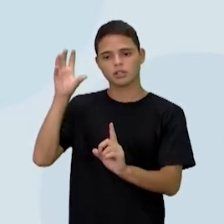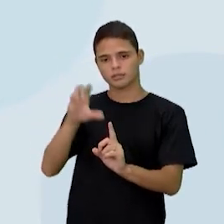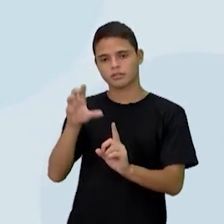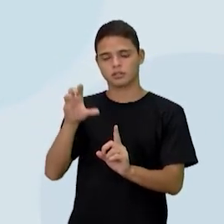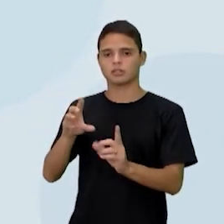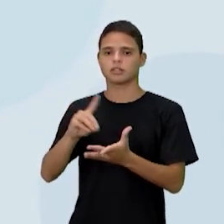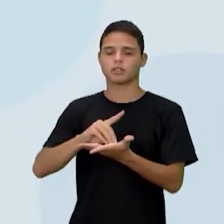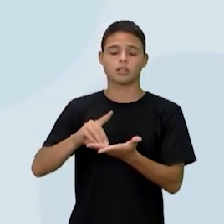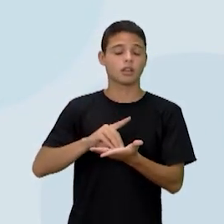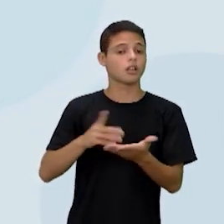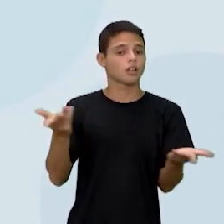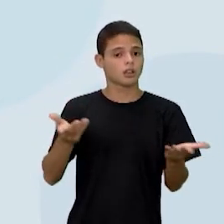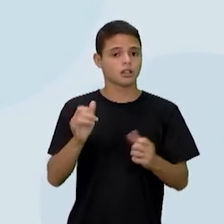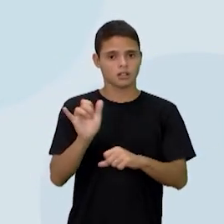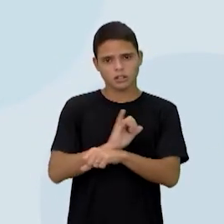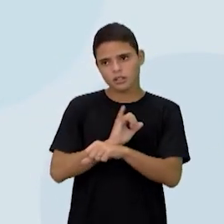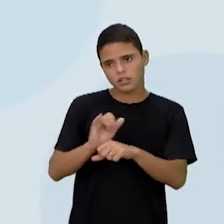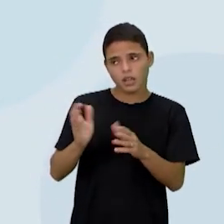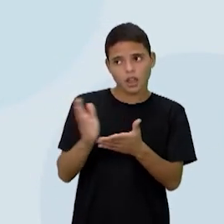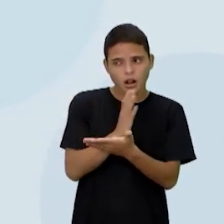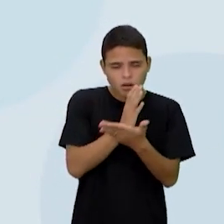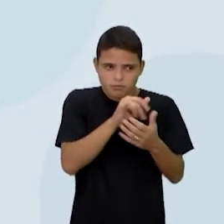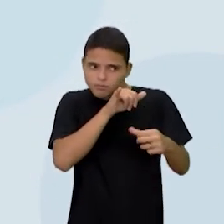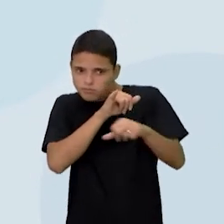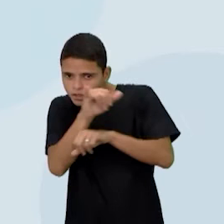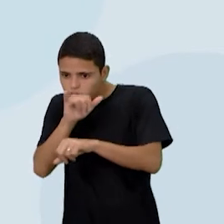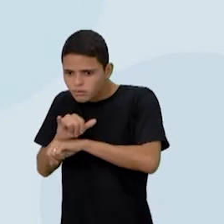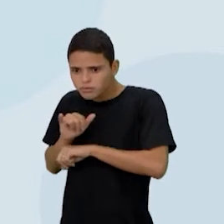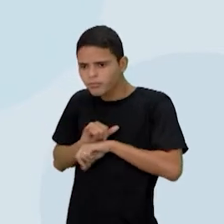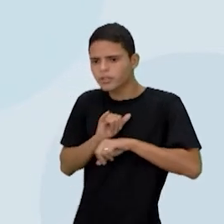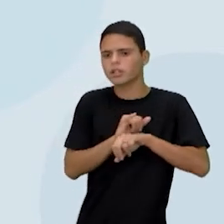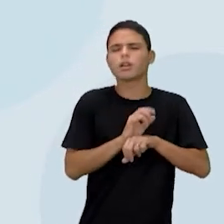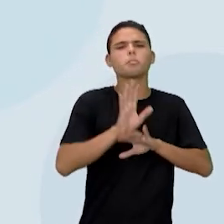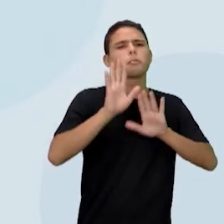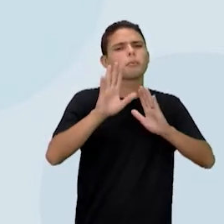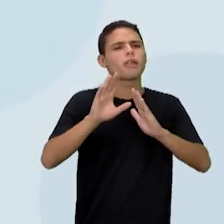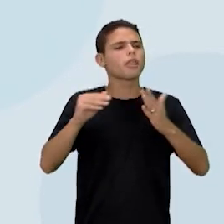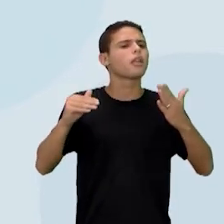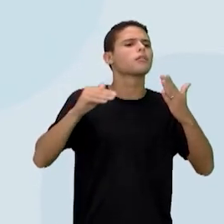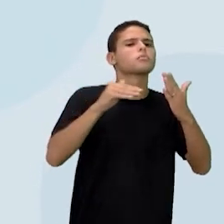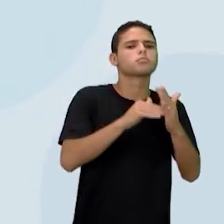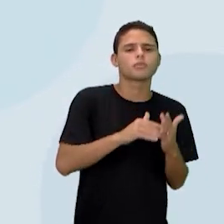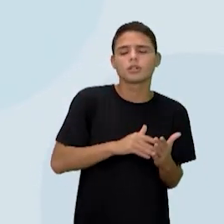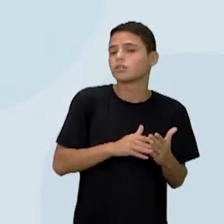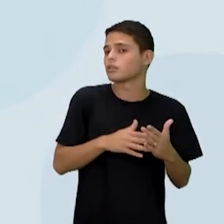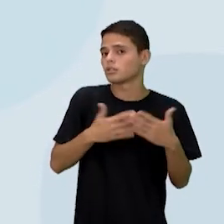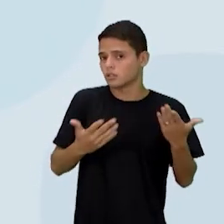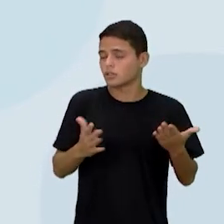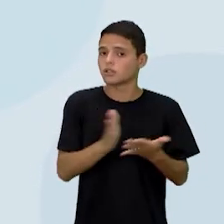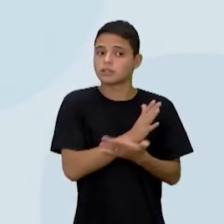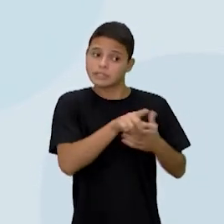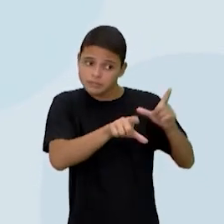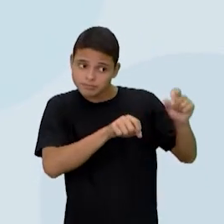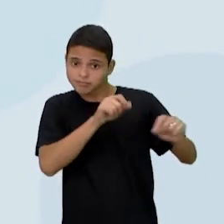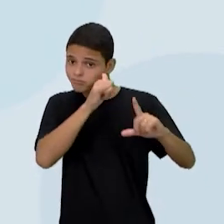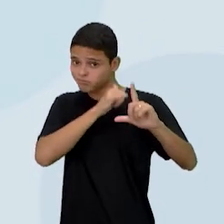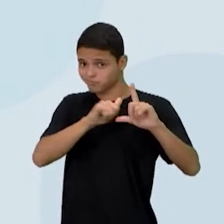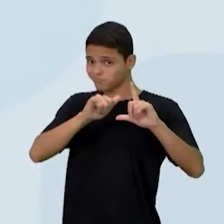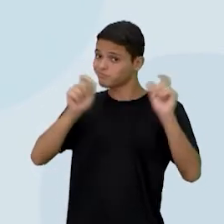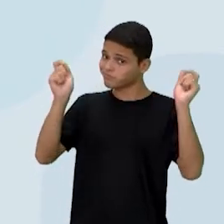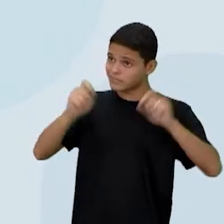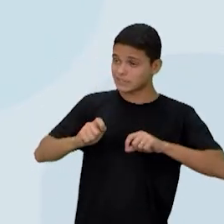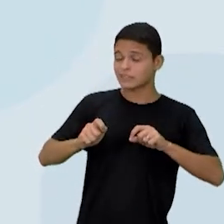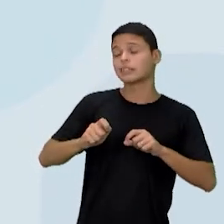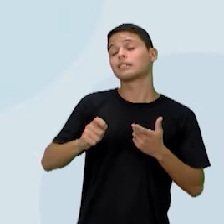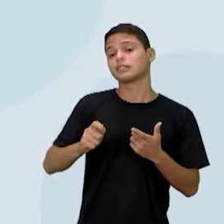Essa estratégia é conhecida como armadilhas da internet propaganda. Mas até que ponto essas escolhas publicitárias são prejudiciais para o